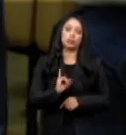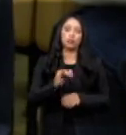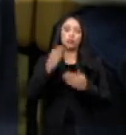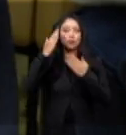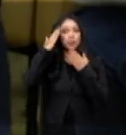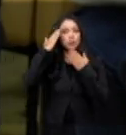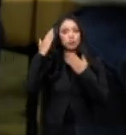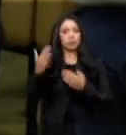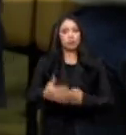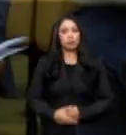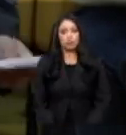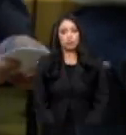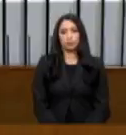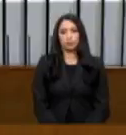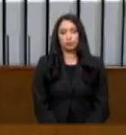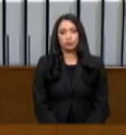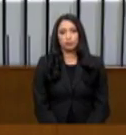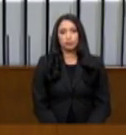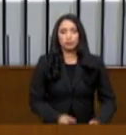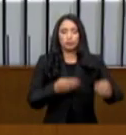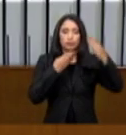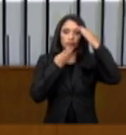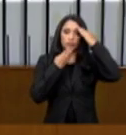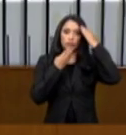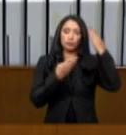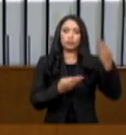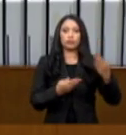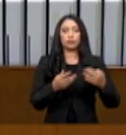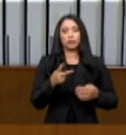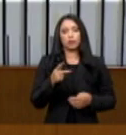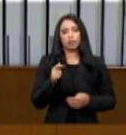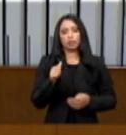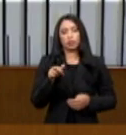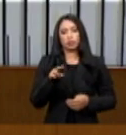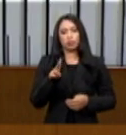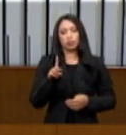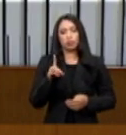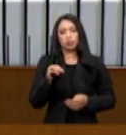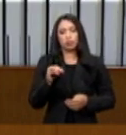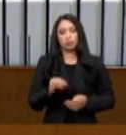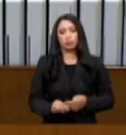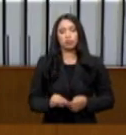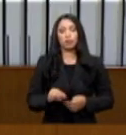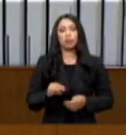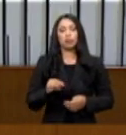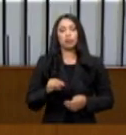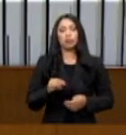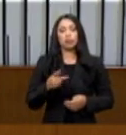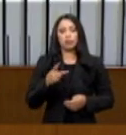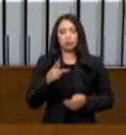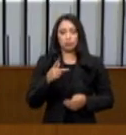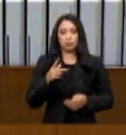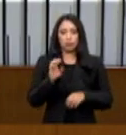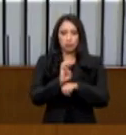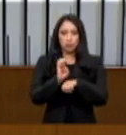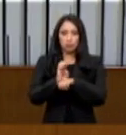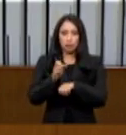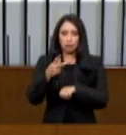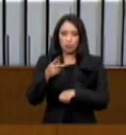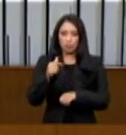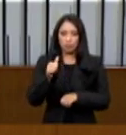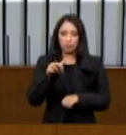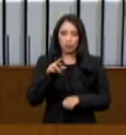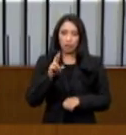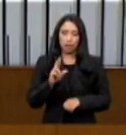Muito obrigado. Agradeço ao Dr. Paulo Henrique Lucon e agora pelo Amicus Curiae, Estado do Pará, o Dr. Ricardo